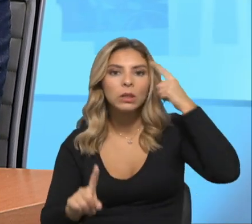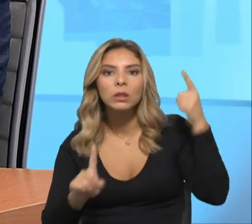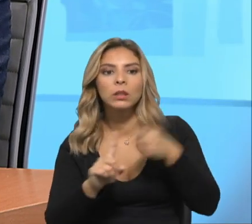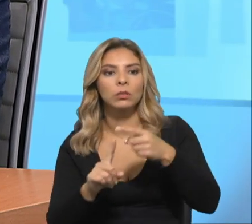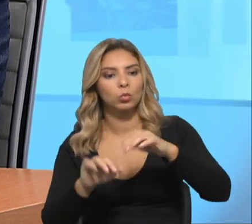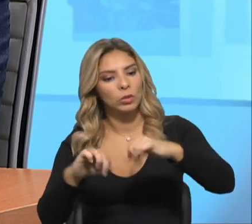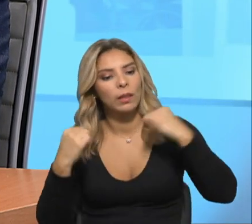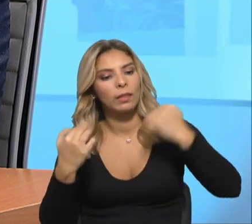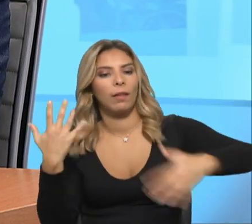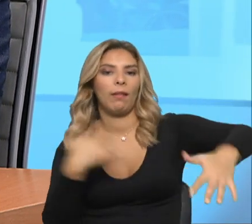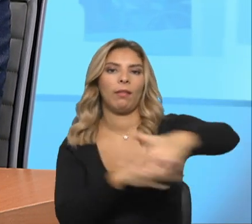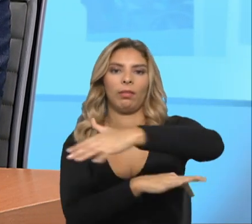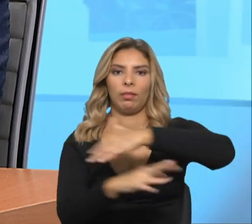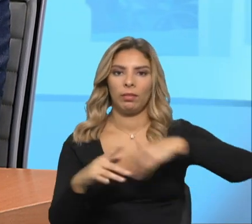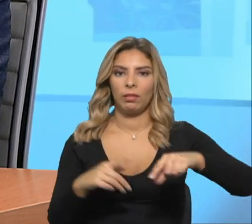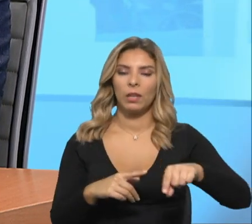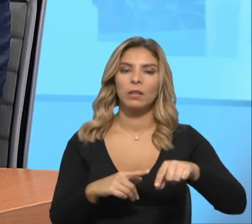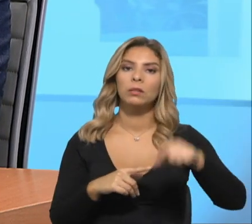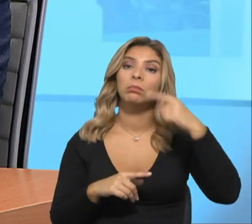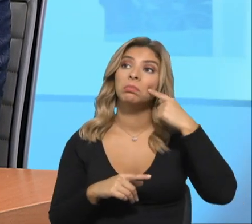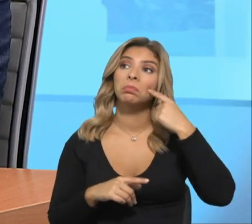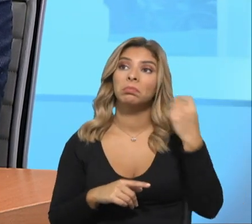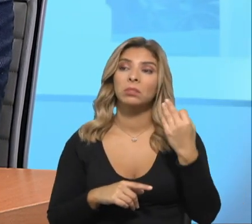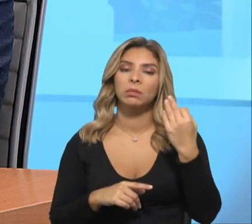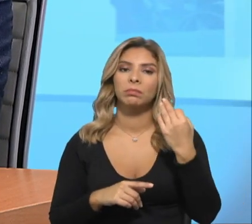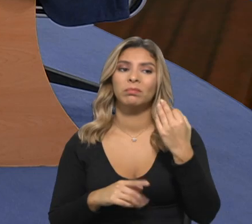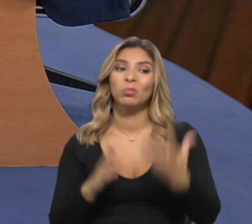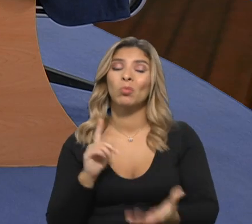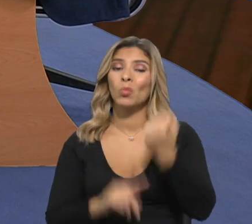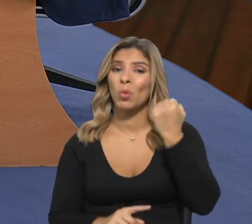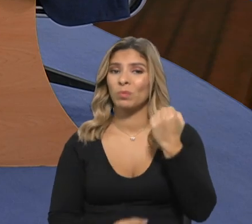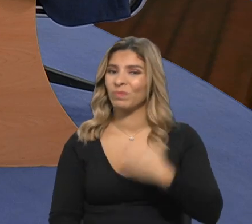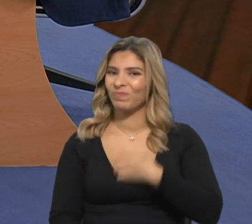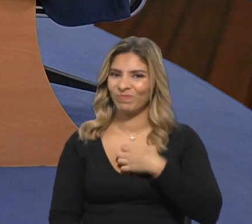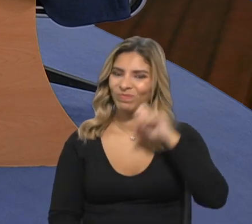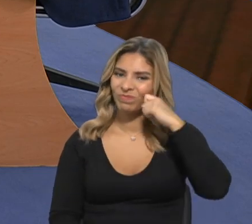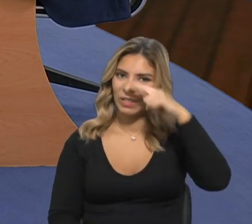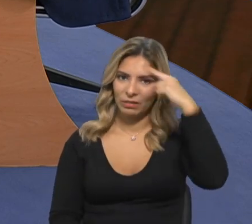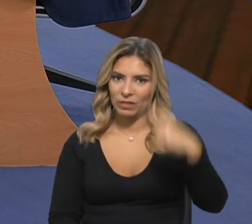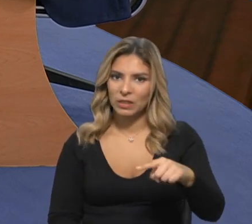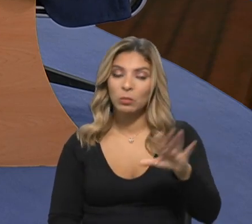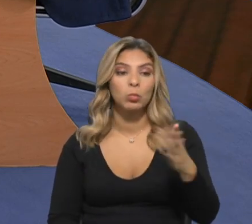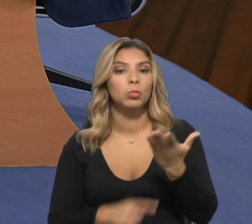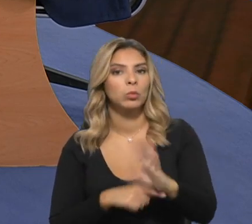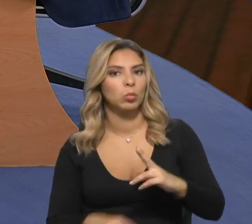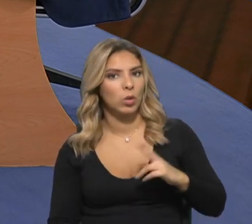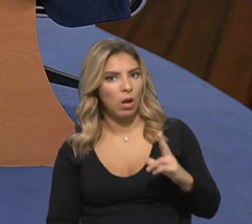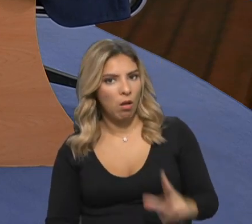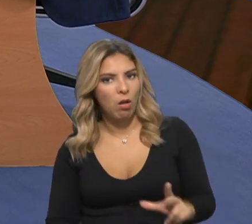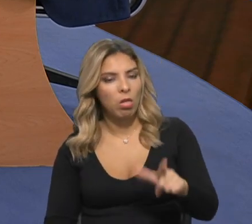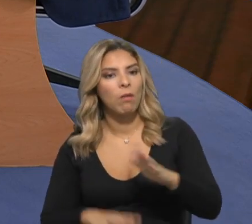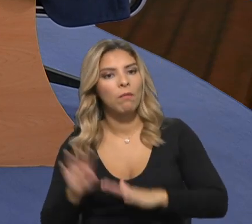muita probabilidade de não ser cumprido. Quer dizer, é algo... Por exemplo, Portugal também tem o seu trabalho a fazer,